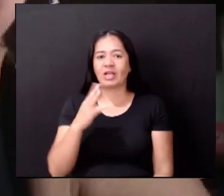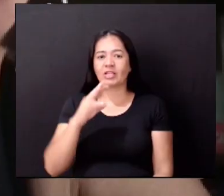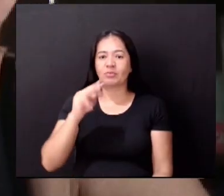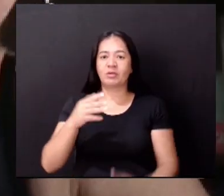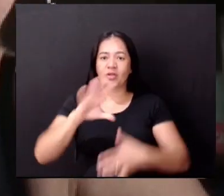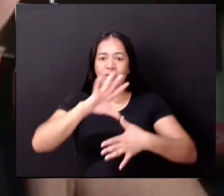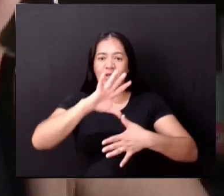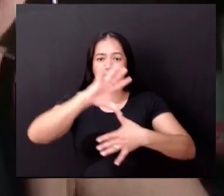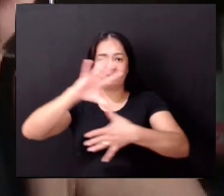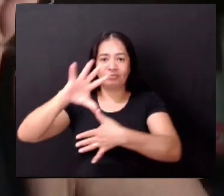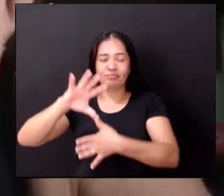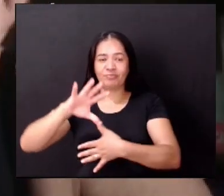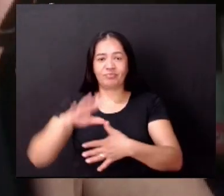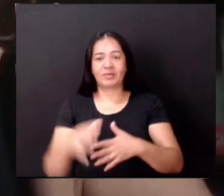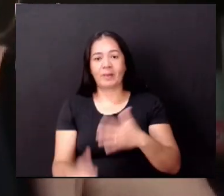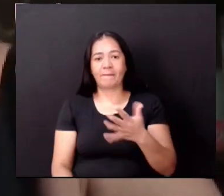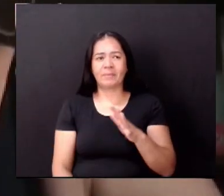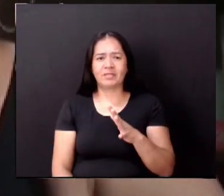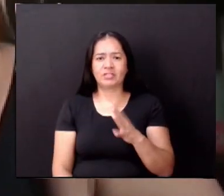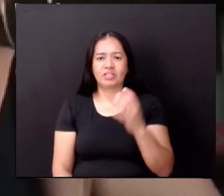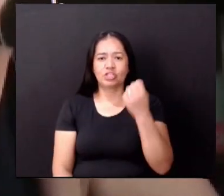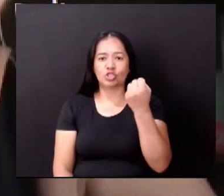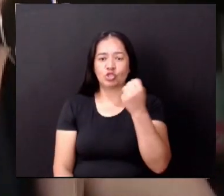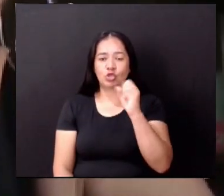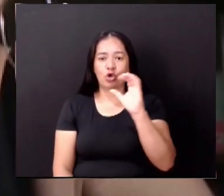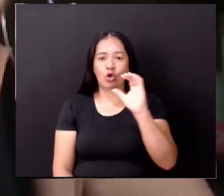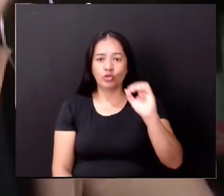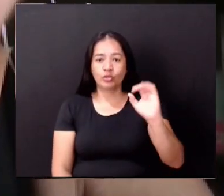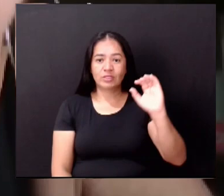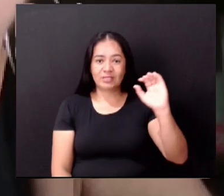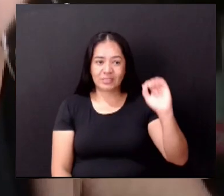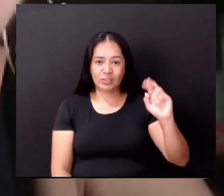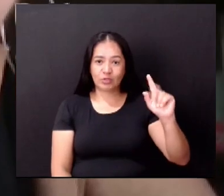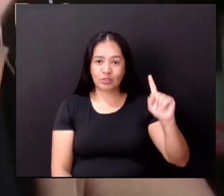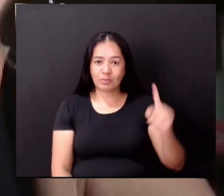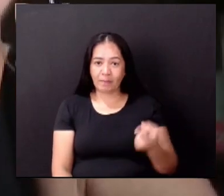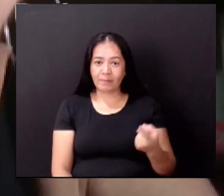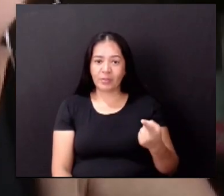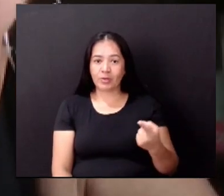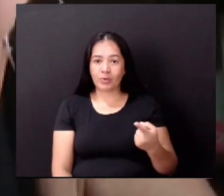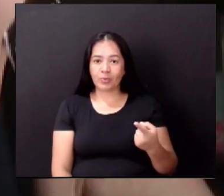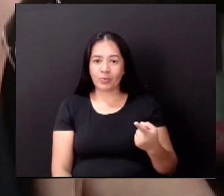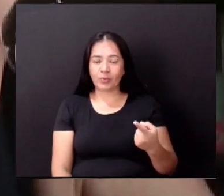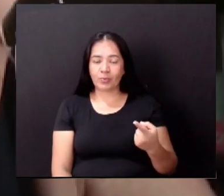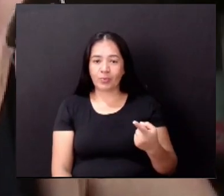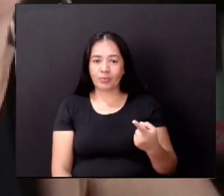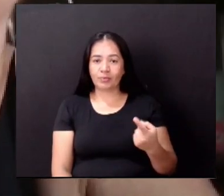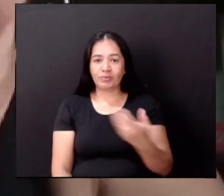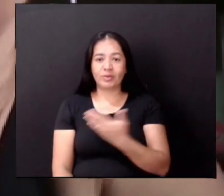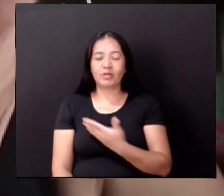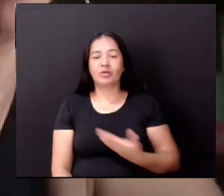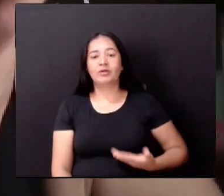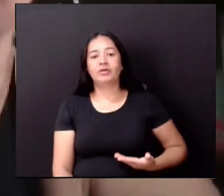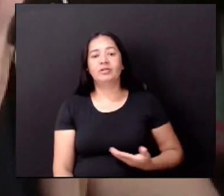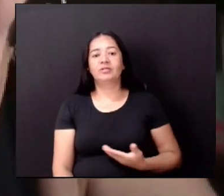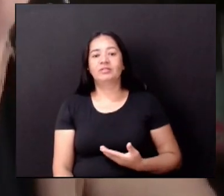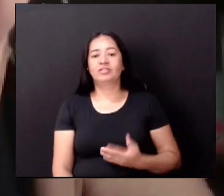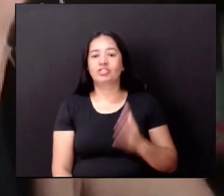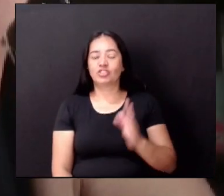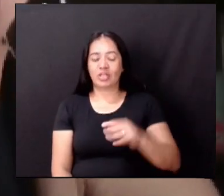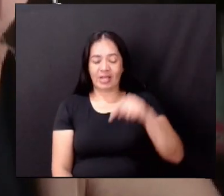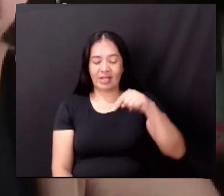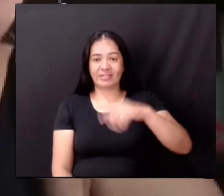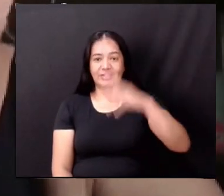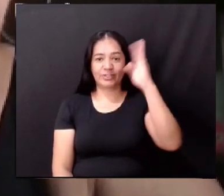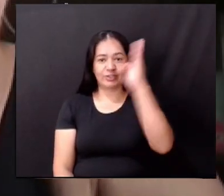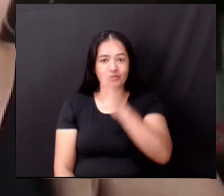4 milhões estão na América Latina e por volta de 800 mil, números consolidados, né, pelo governo